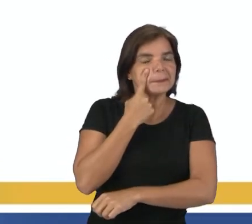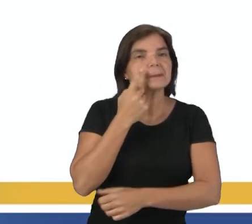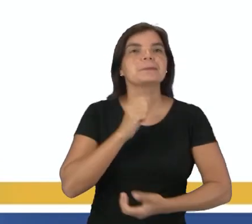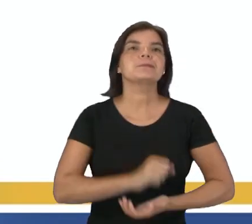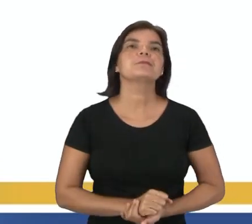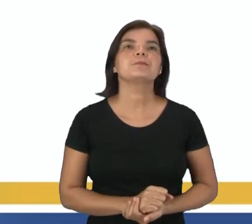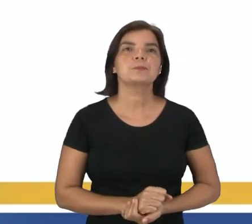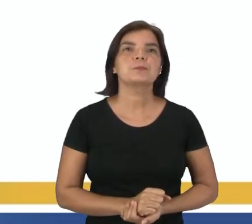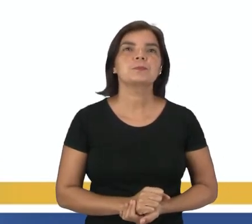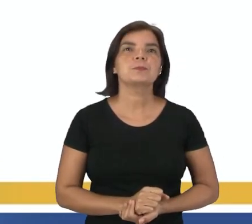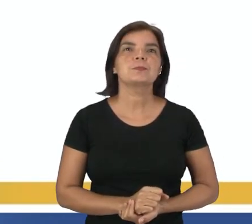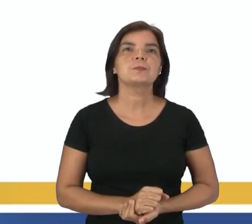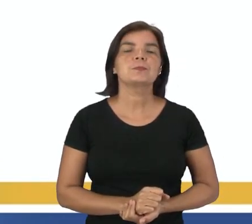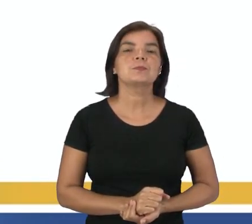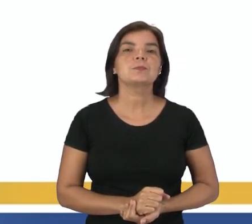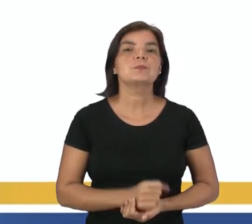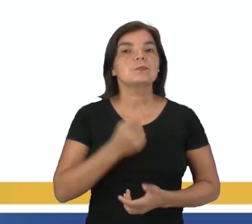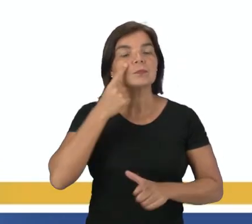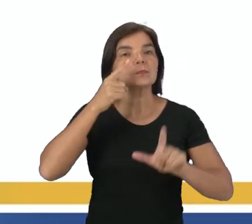nessa questão.